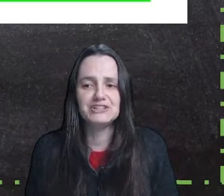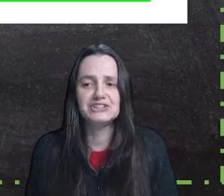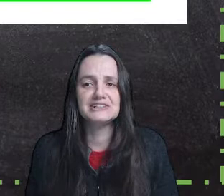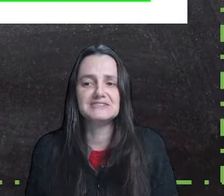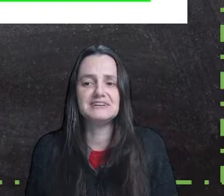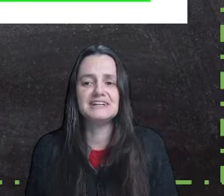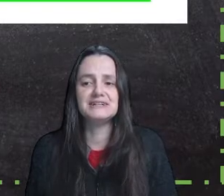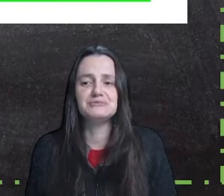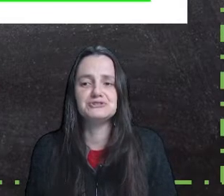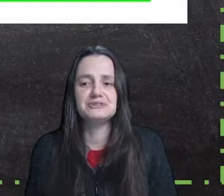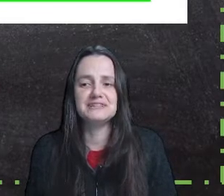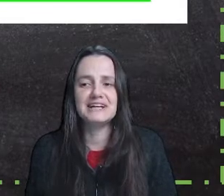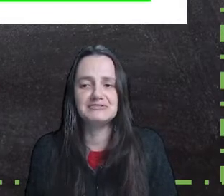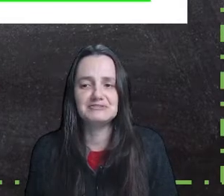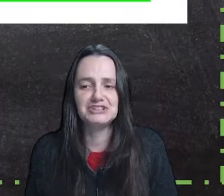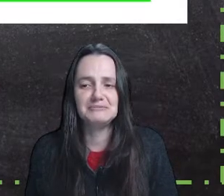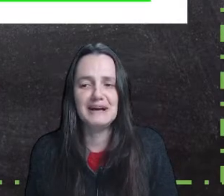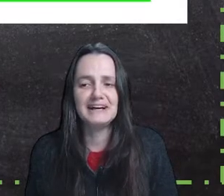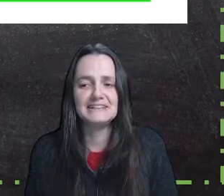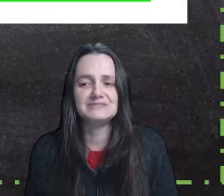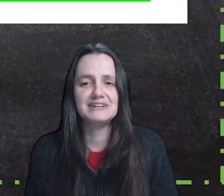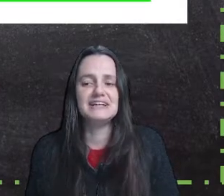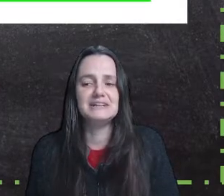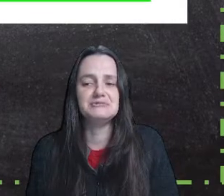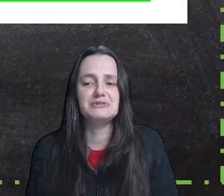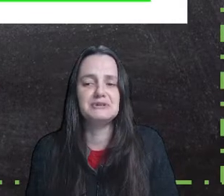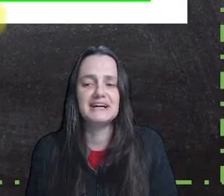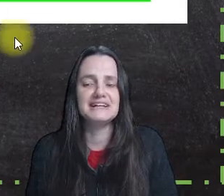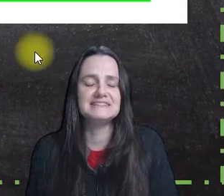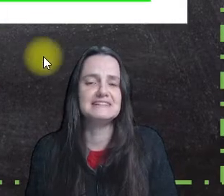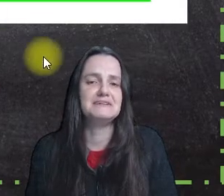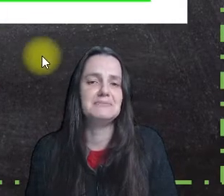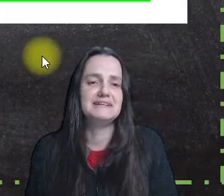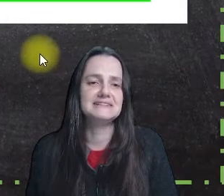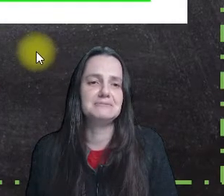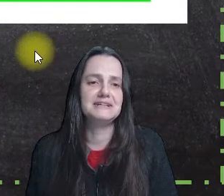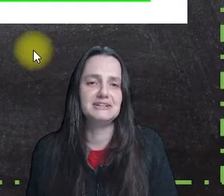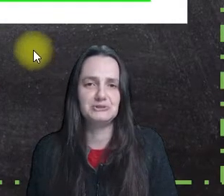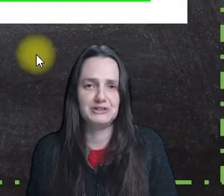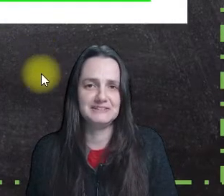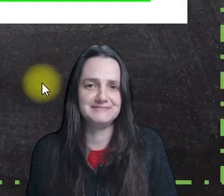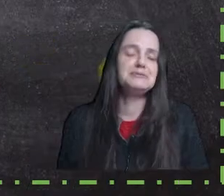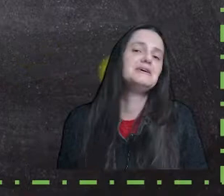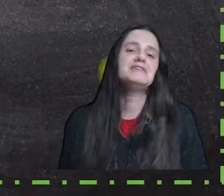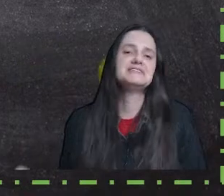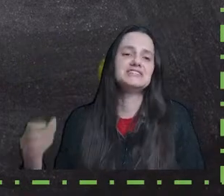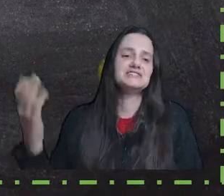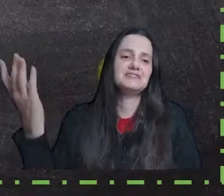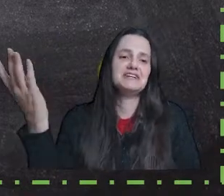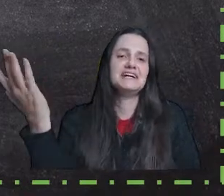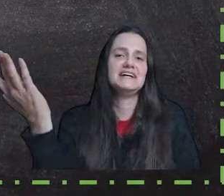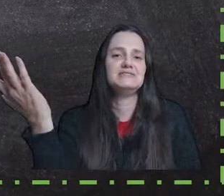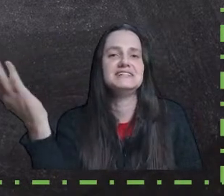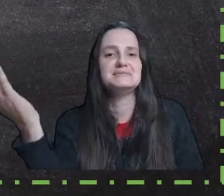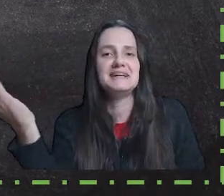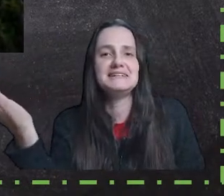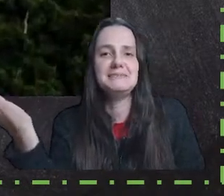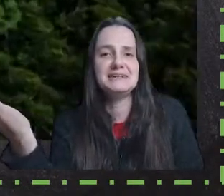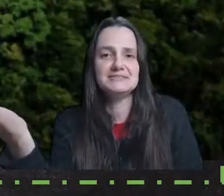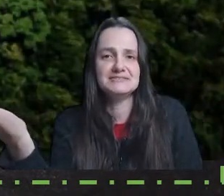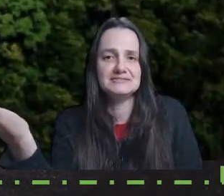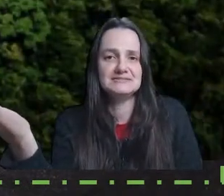espécies exóticas, falaremos sobre tráfico de animais, falaremos sobre caça e pesca predatória. Então a primeira coisa que a gente vai falar